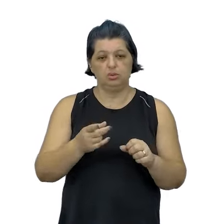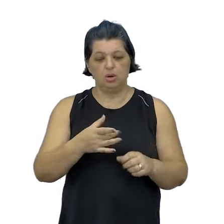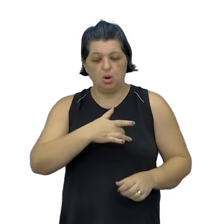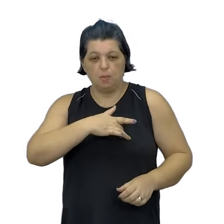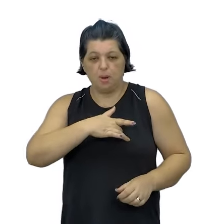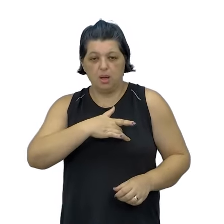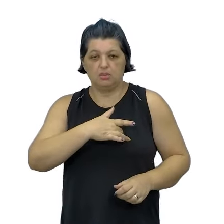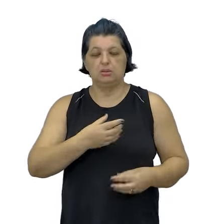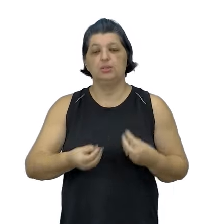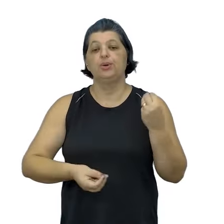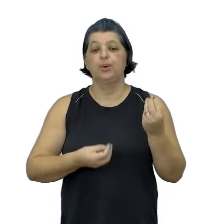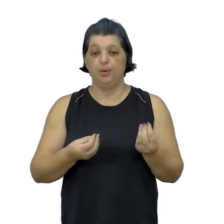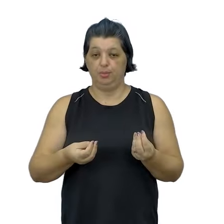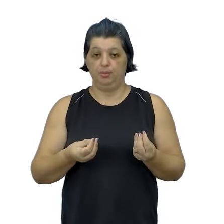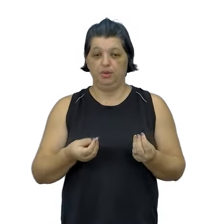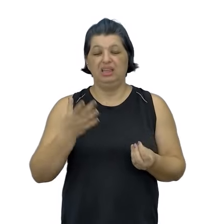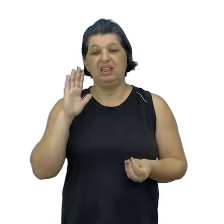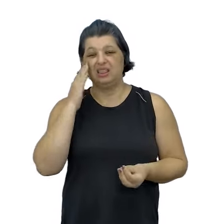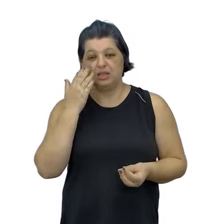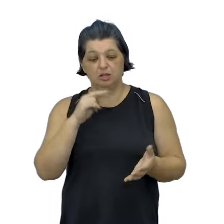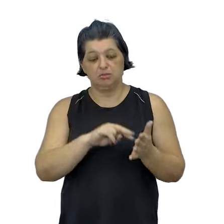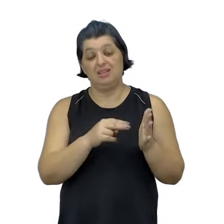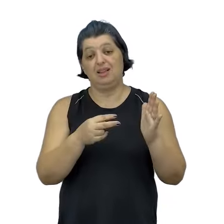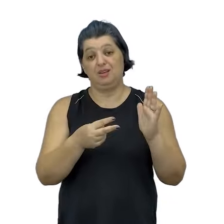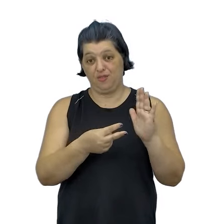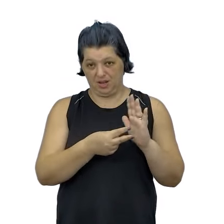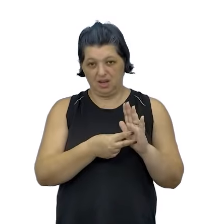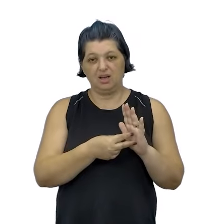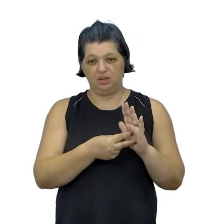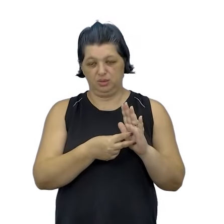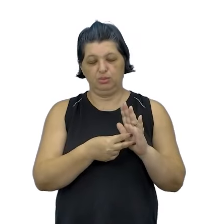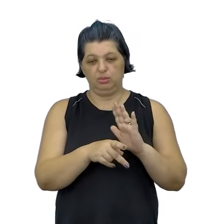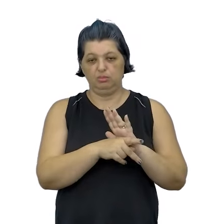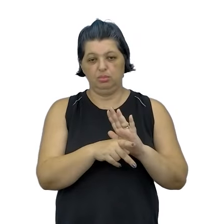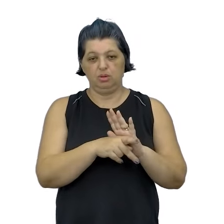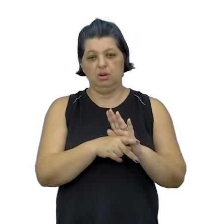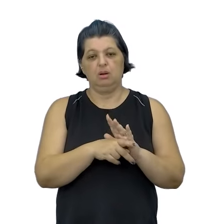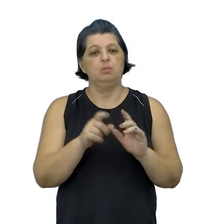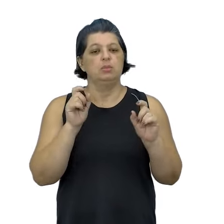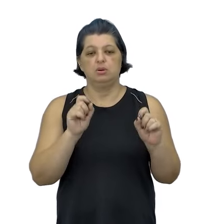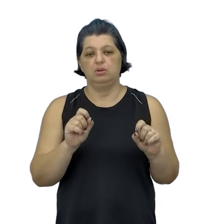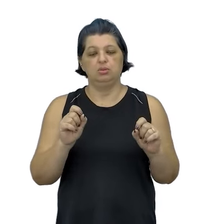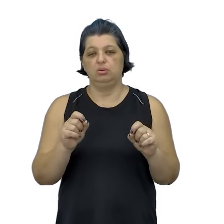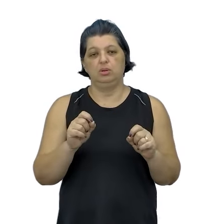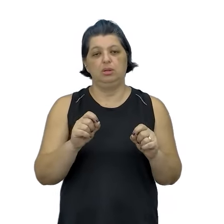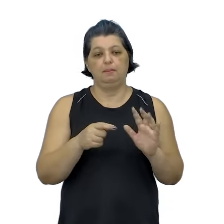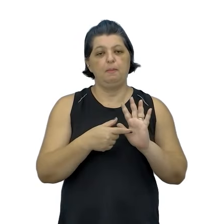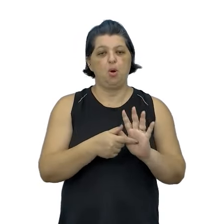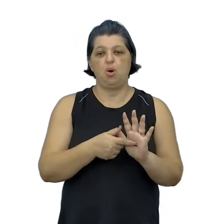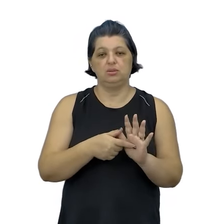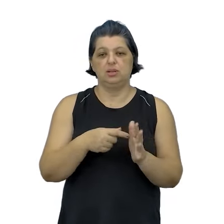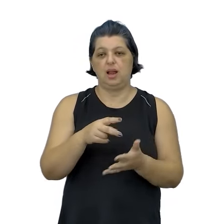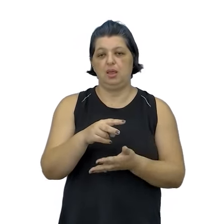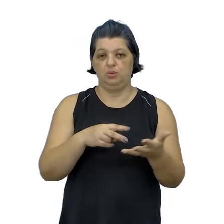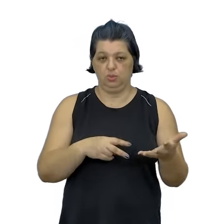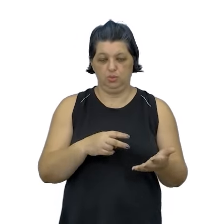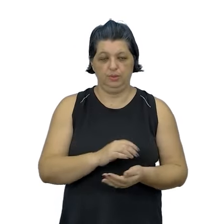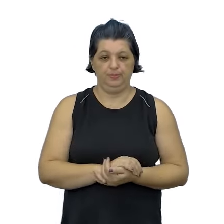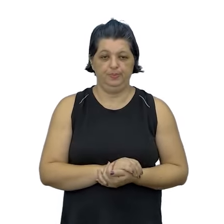Aproximando-se, entendendo o sentido daquilo, a intencionalidade daquilo, o meio de circulação? Enfim, então nós temos